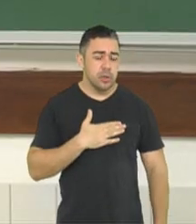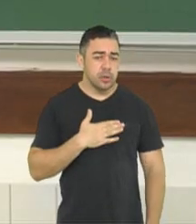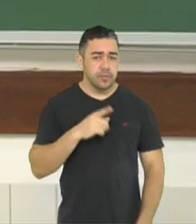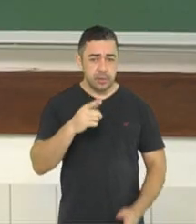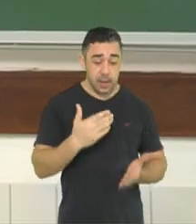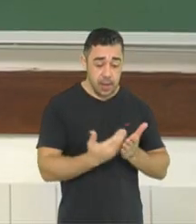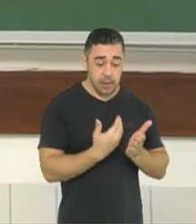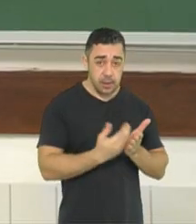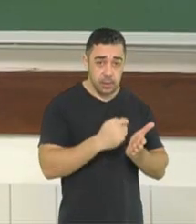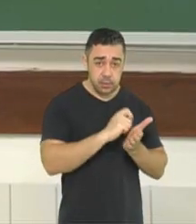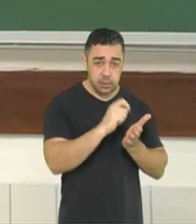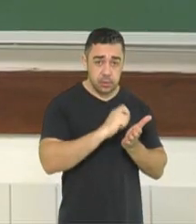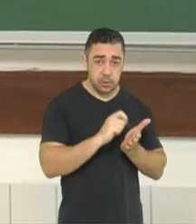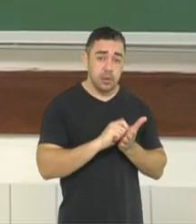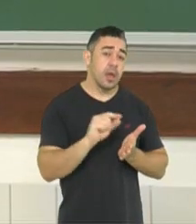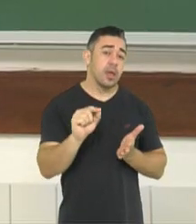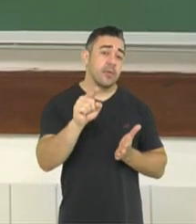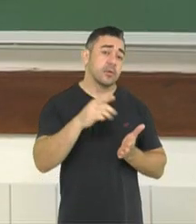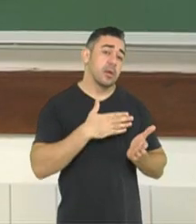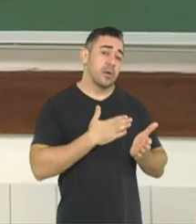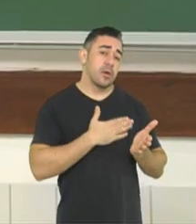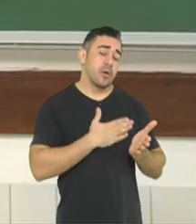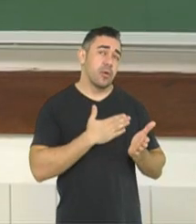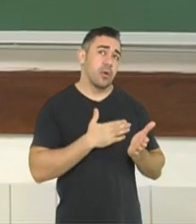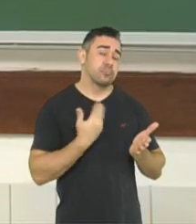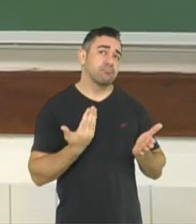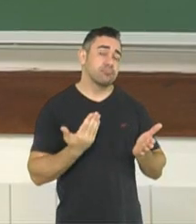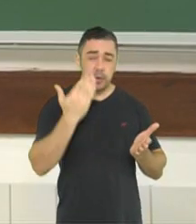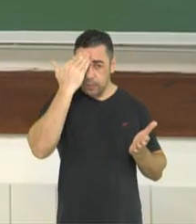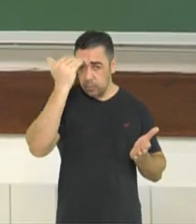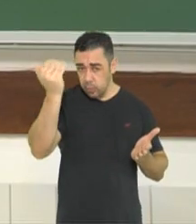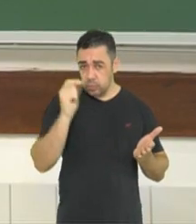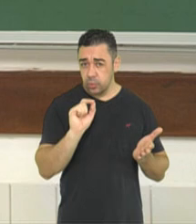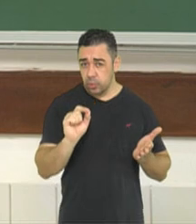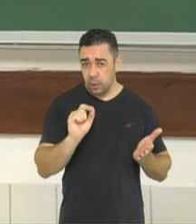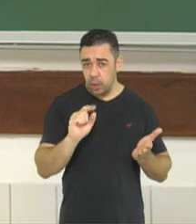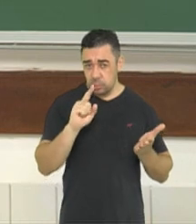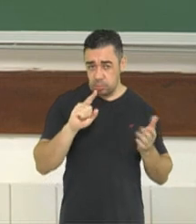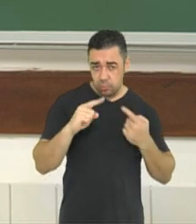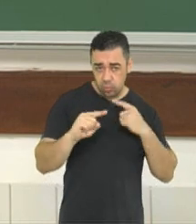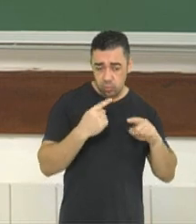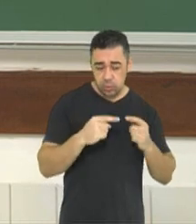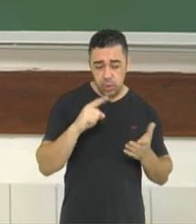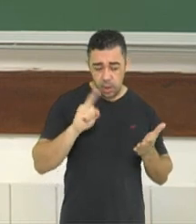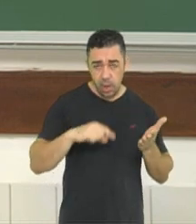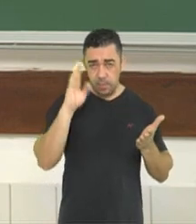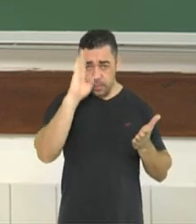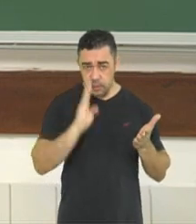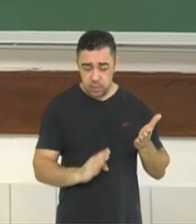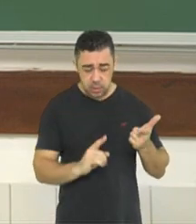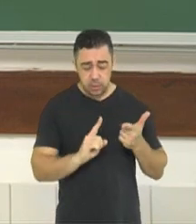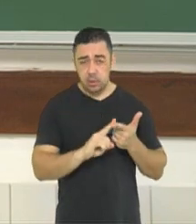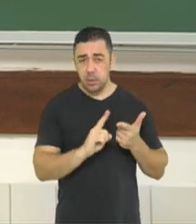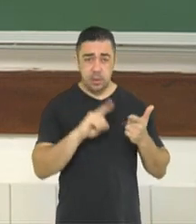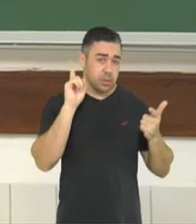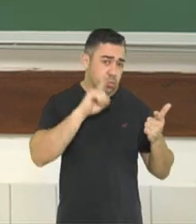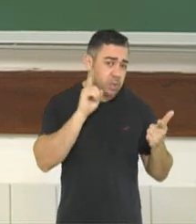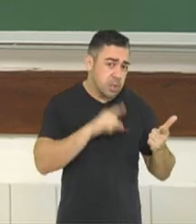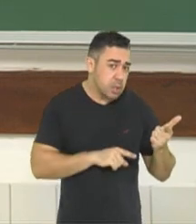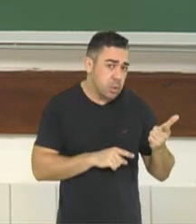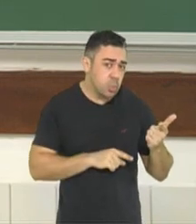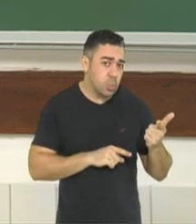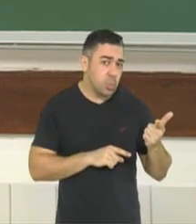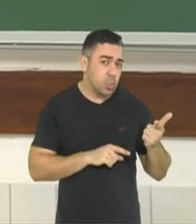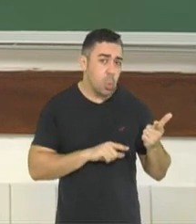seu caderninho lá, faz uma anotação, começa a pensar, eles são brasileiros, eles são americanos, de onde são os artistas que